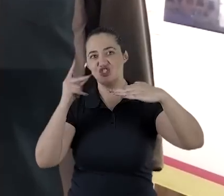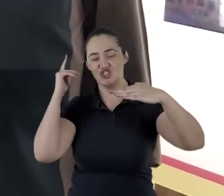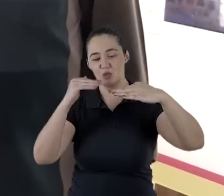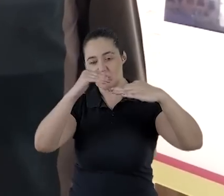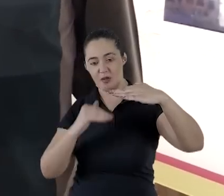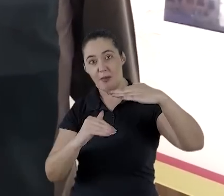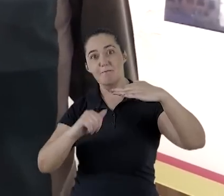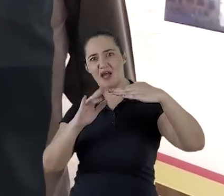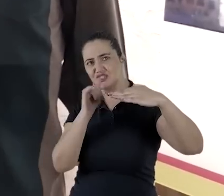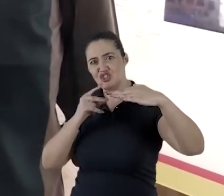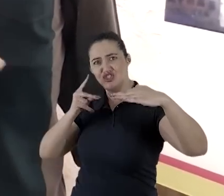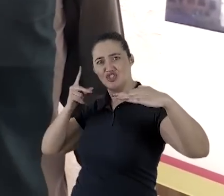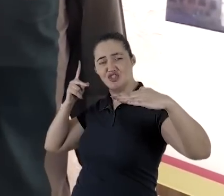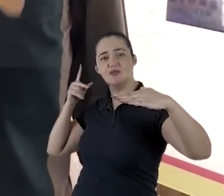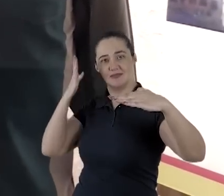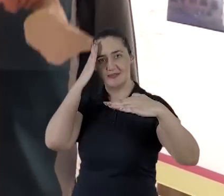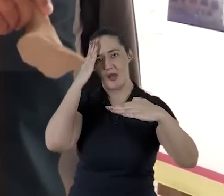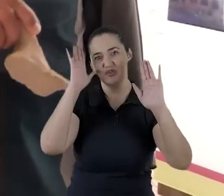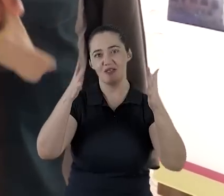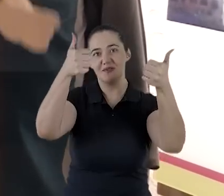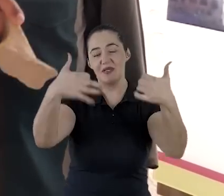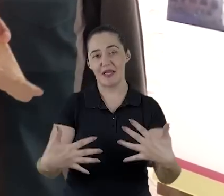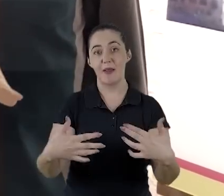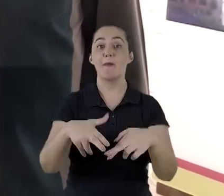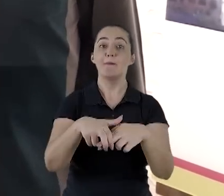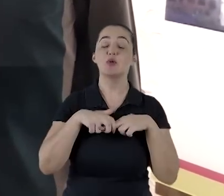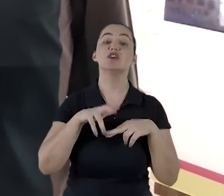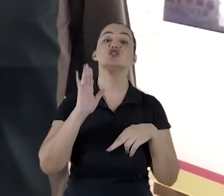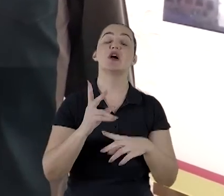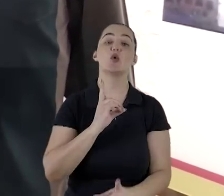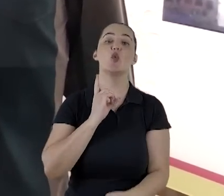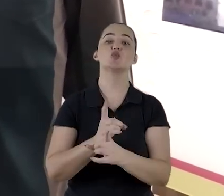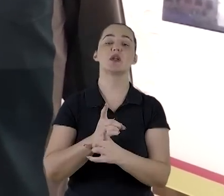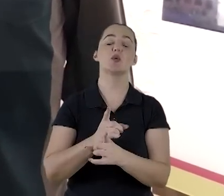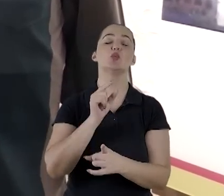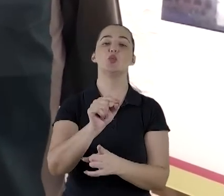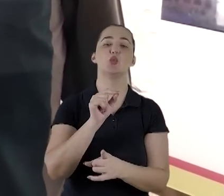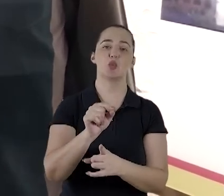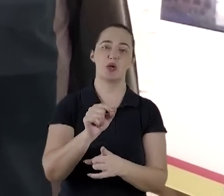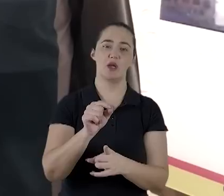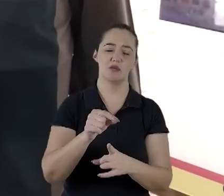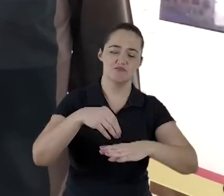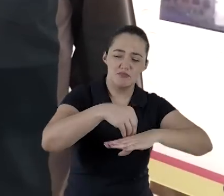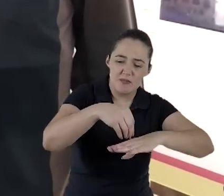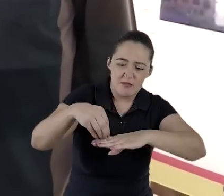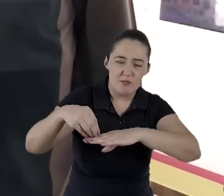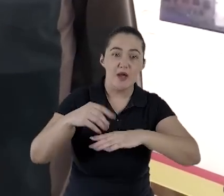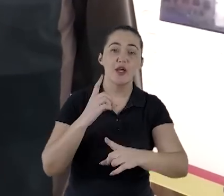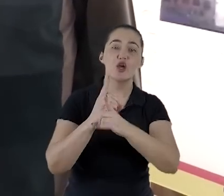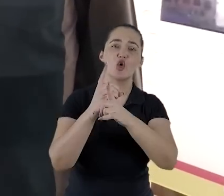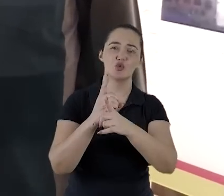destruído, abandonado. E o exemplo que eu dei naquela ocasião, você se lembra, foi com relação a um carro, a um automóvel. Quem